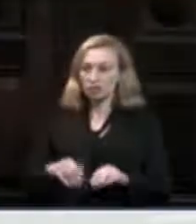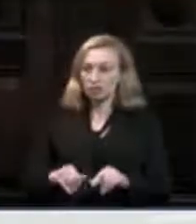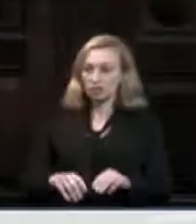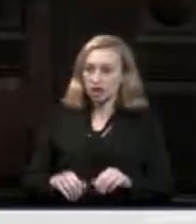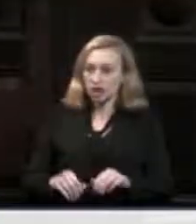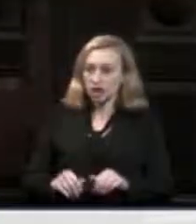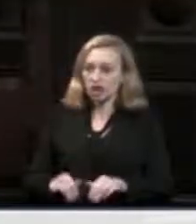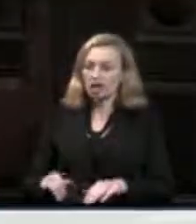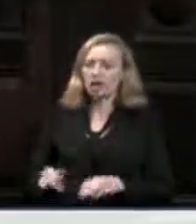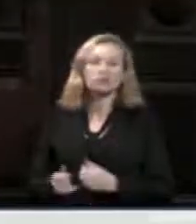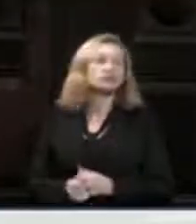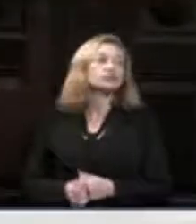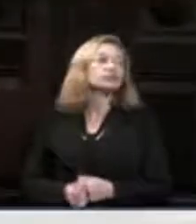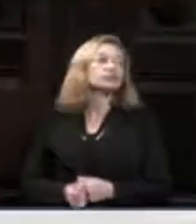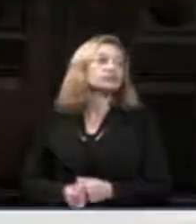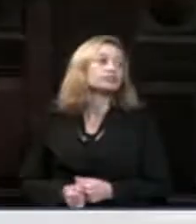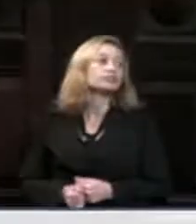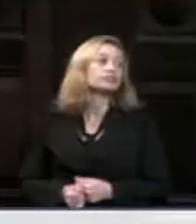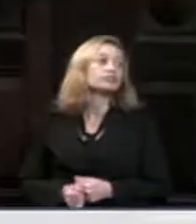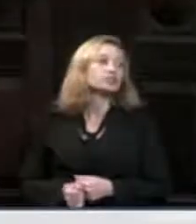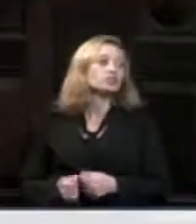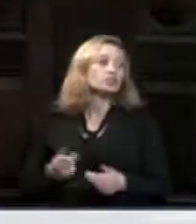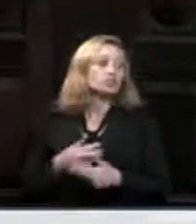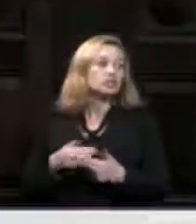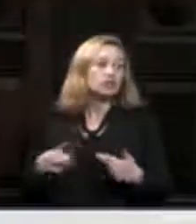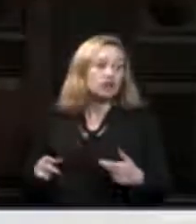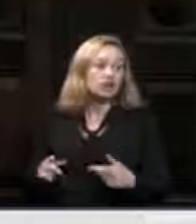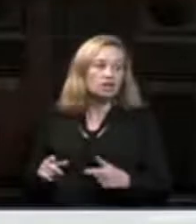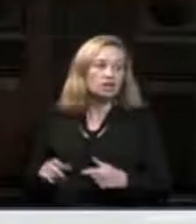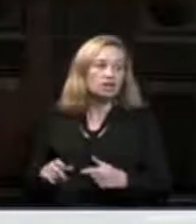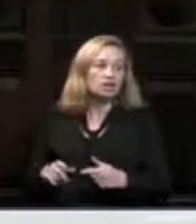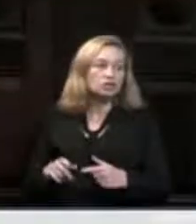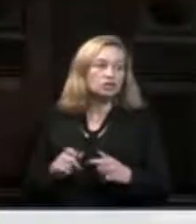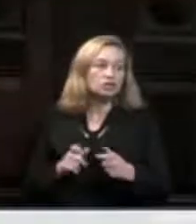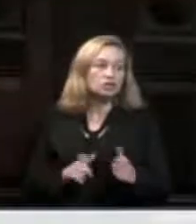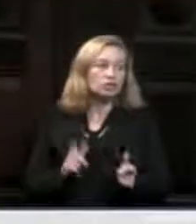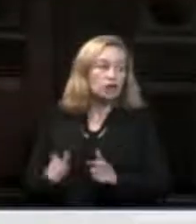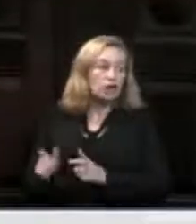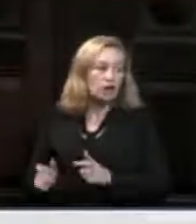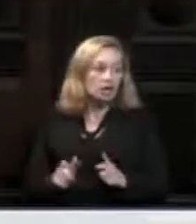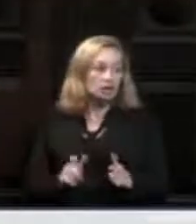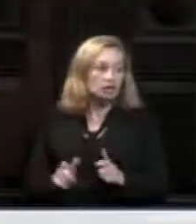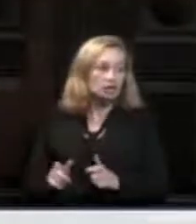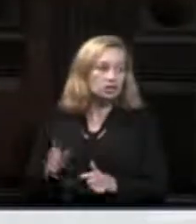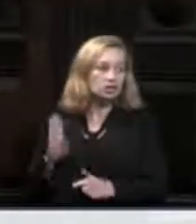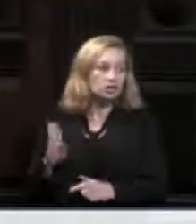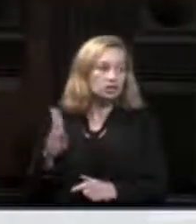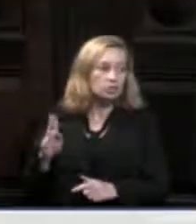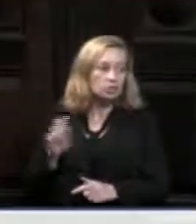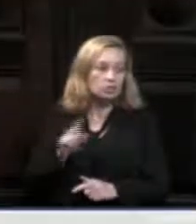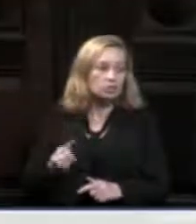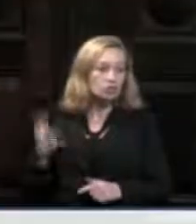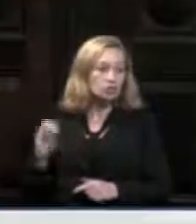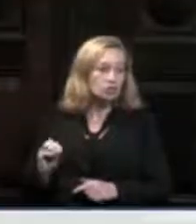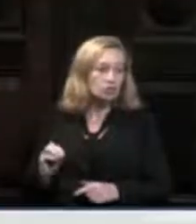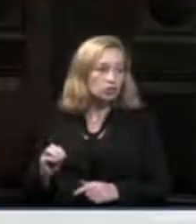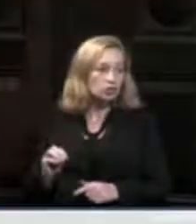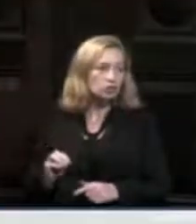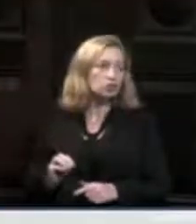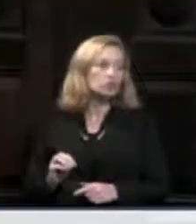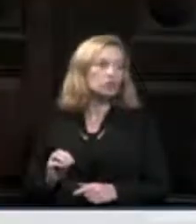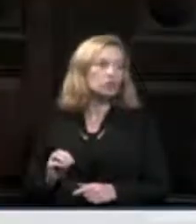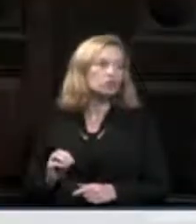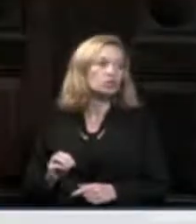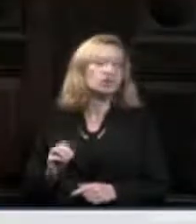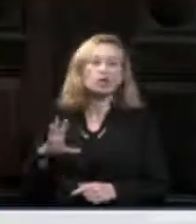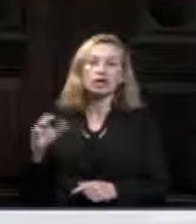Ferradura, na ponta do Pai Vitório, na Tartaruga, em Búzios, em Cabo Frio, na área do